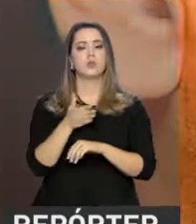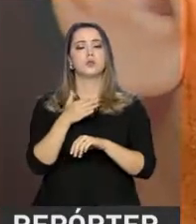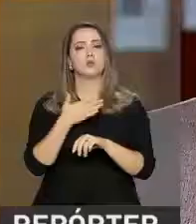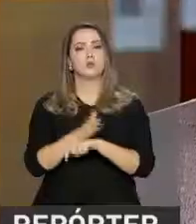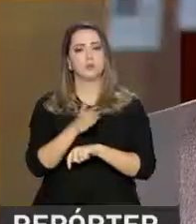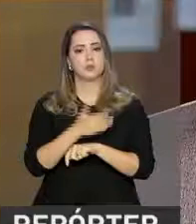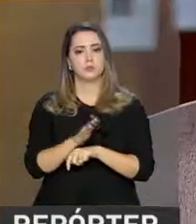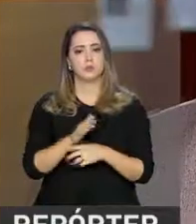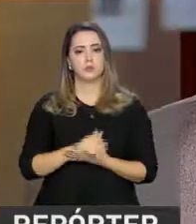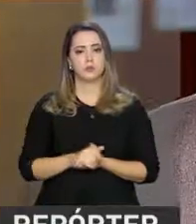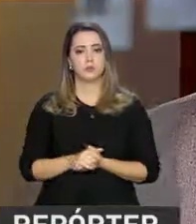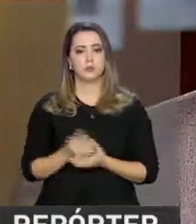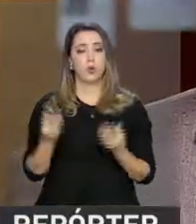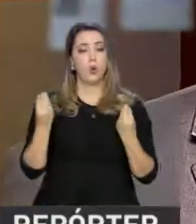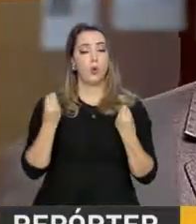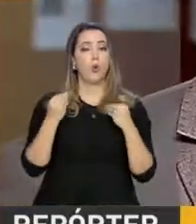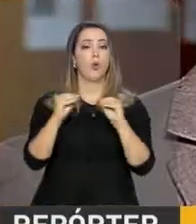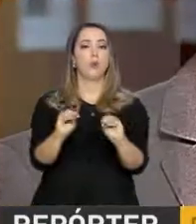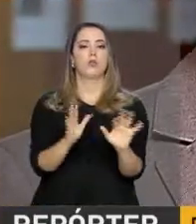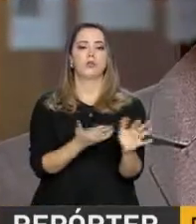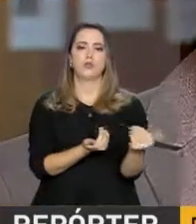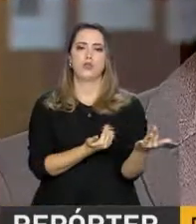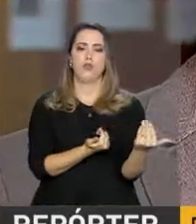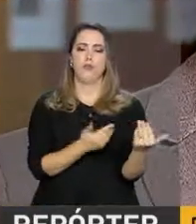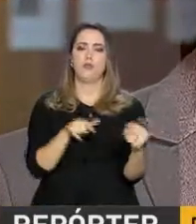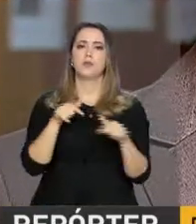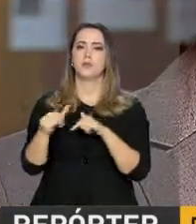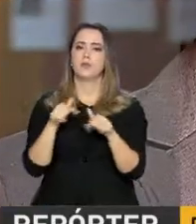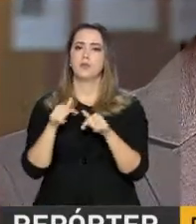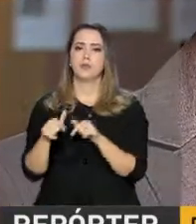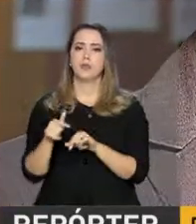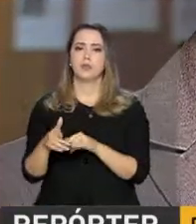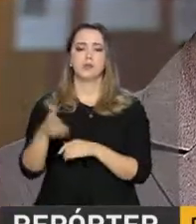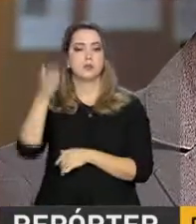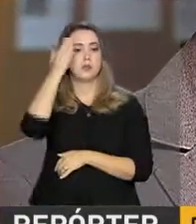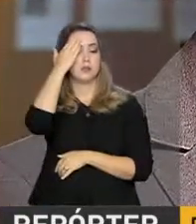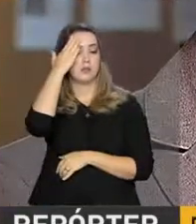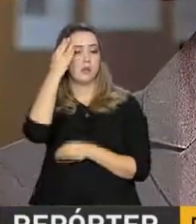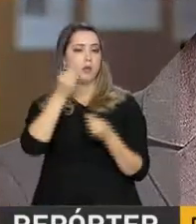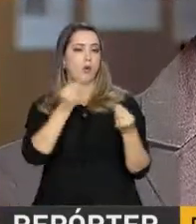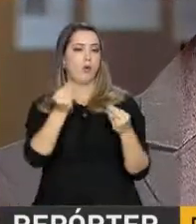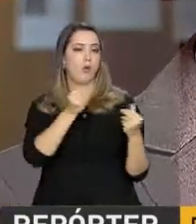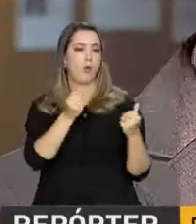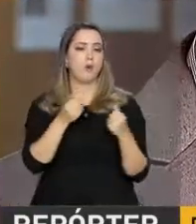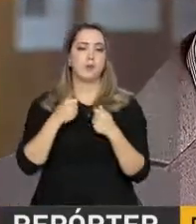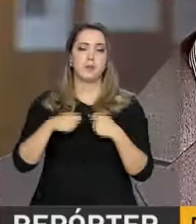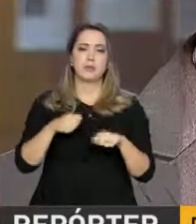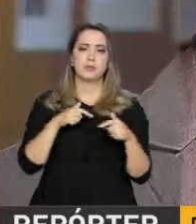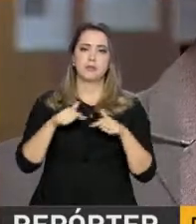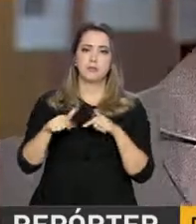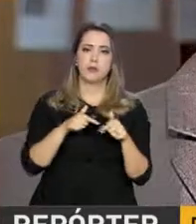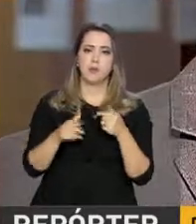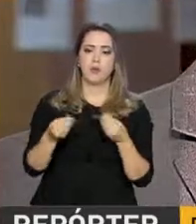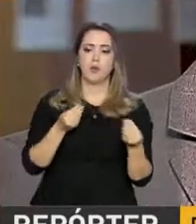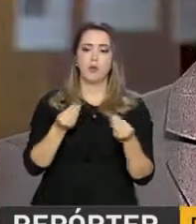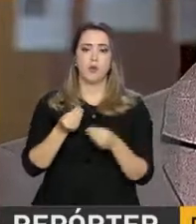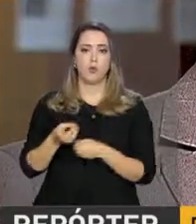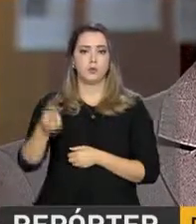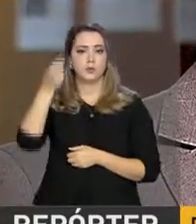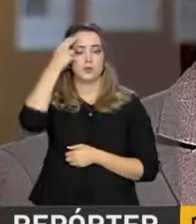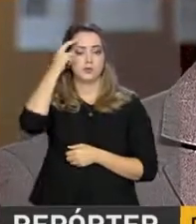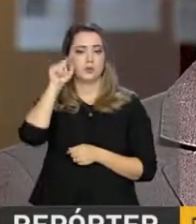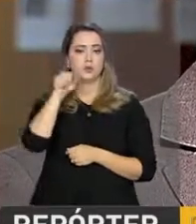além de inserir o jovem no mercado de trabalho ele busca inter aquele java no sistema de evitar tanto sócio cultural como social